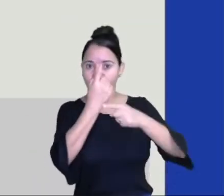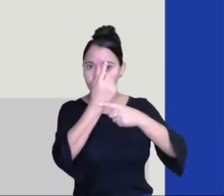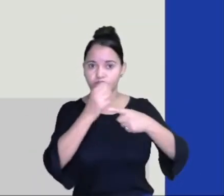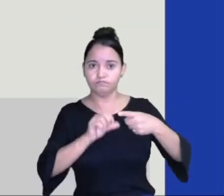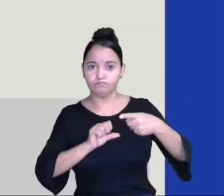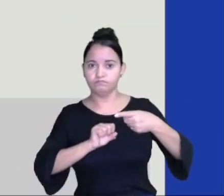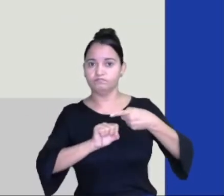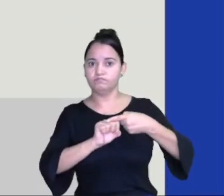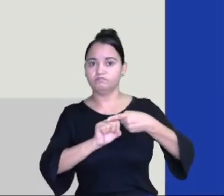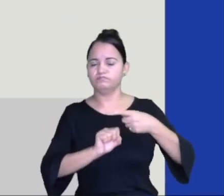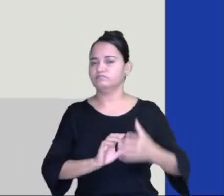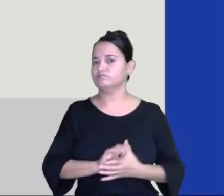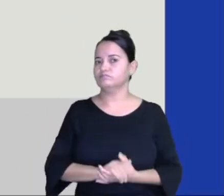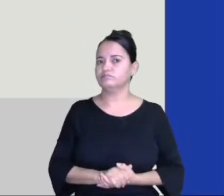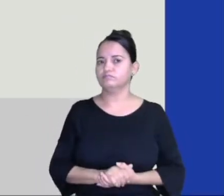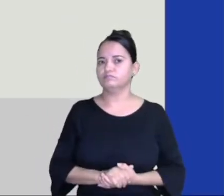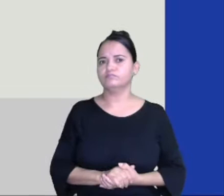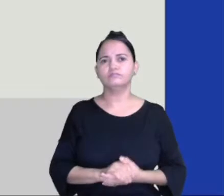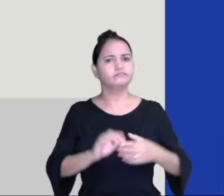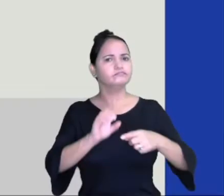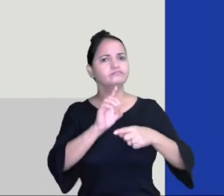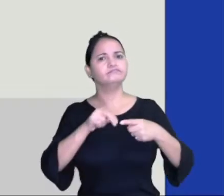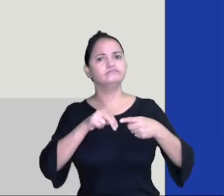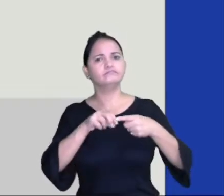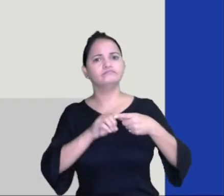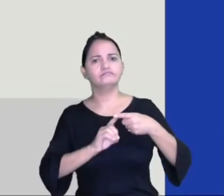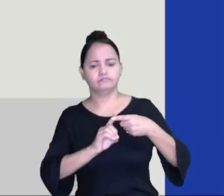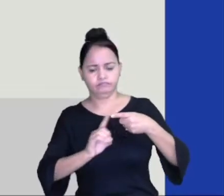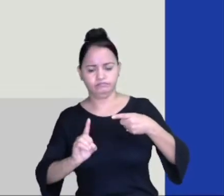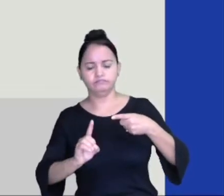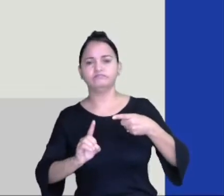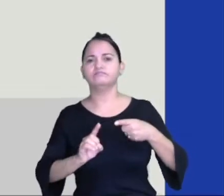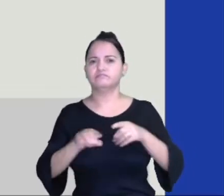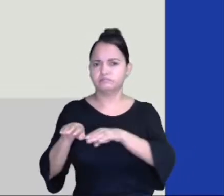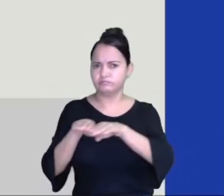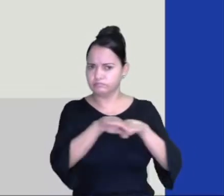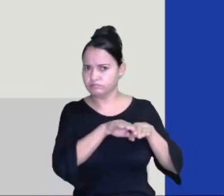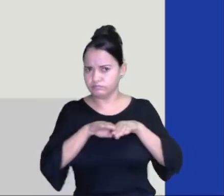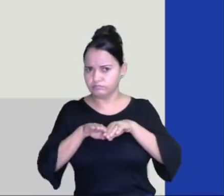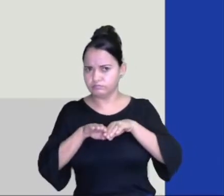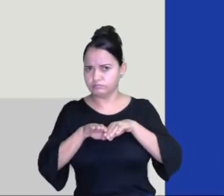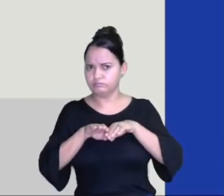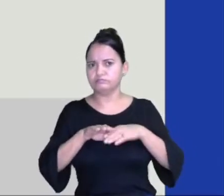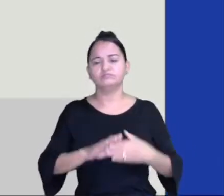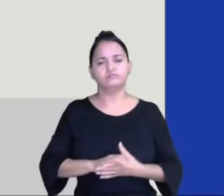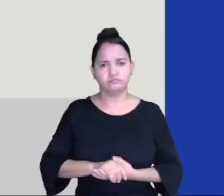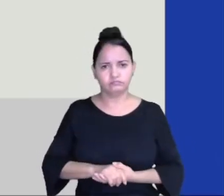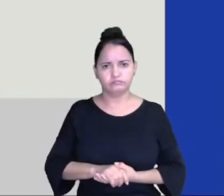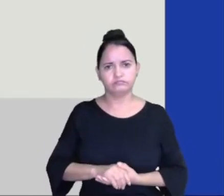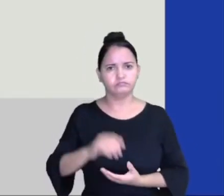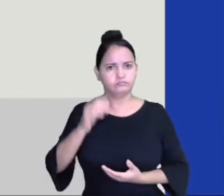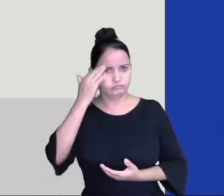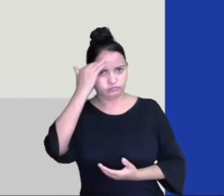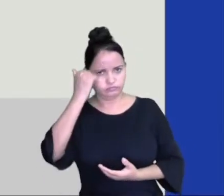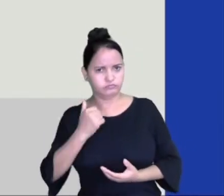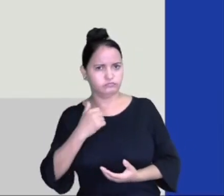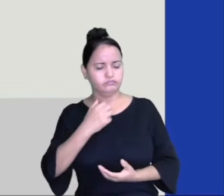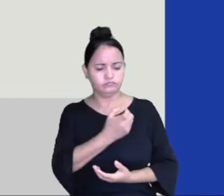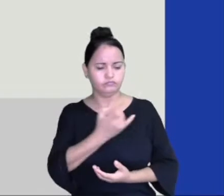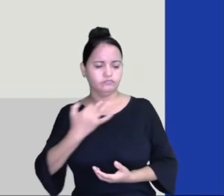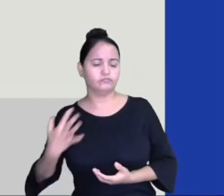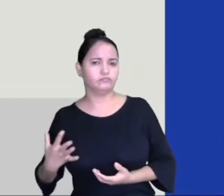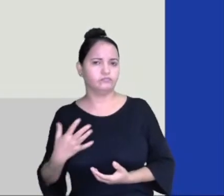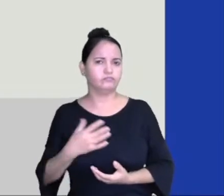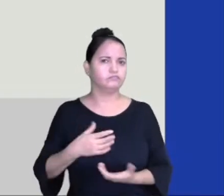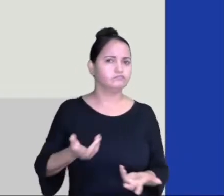Mas o denominador não são todos iguais? Eu permaneço com ele igual. Para saber quanto eu consumi, eu preciso